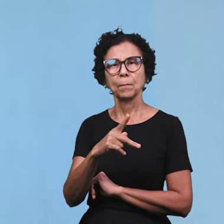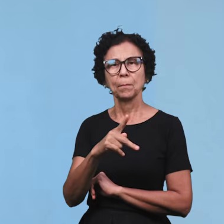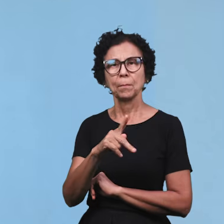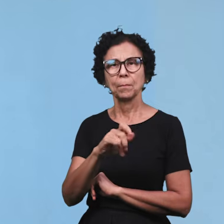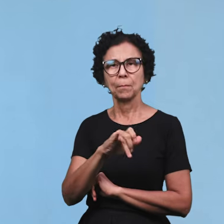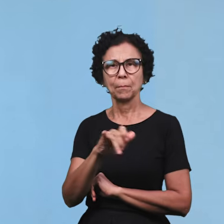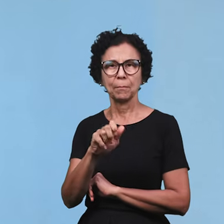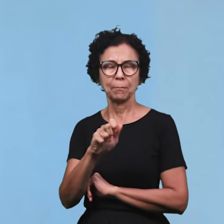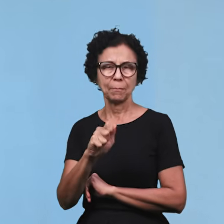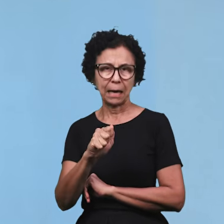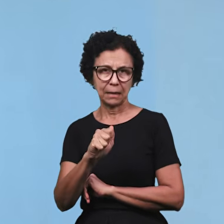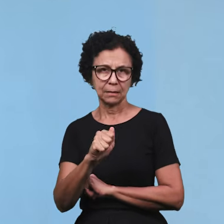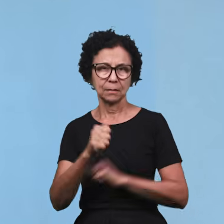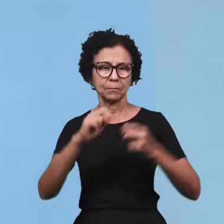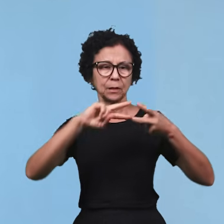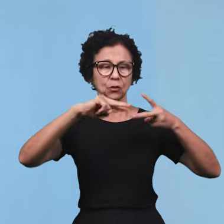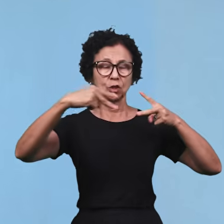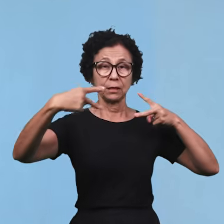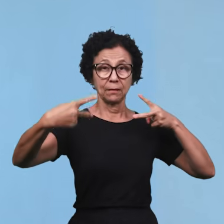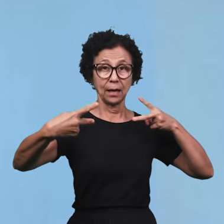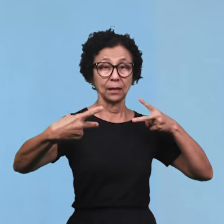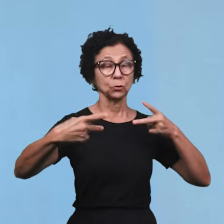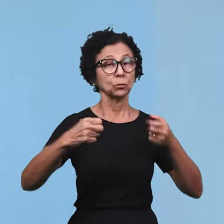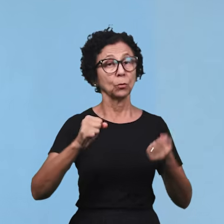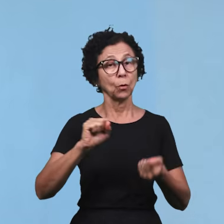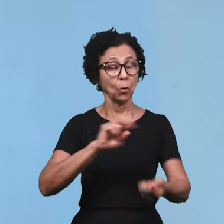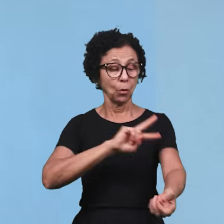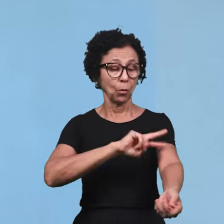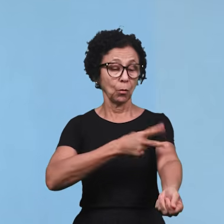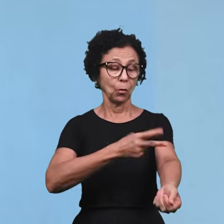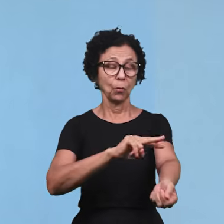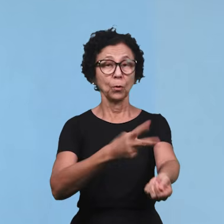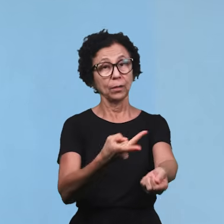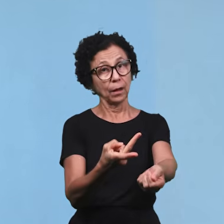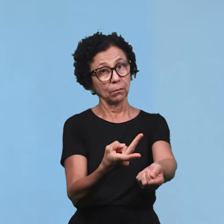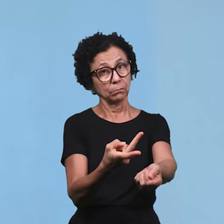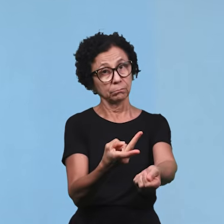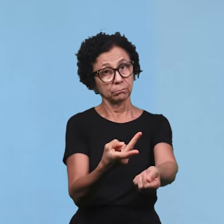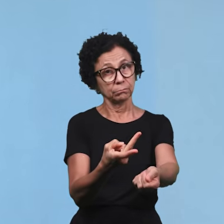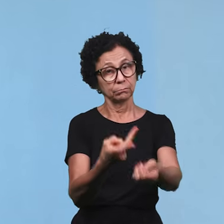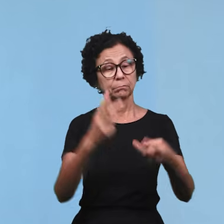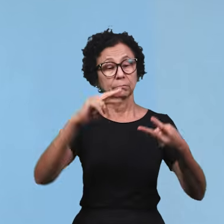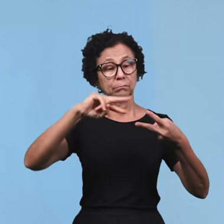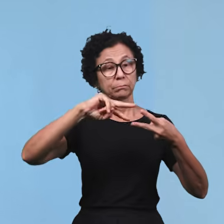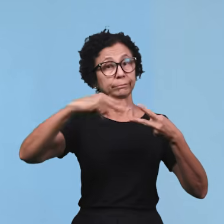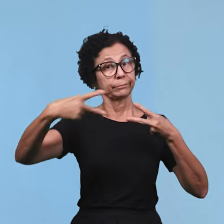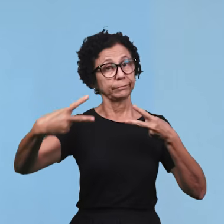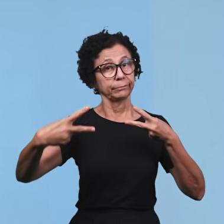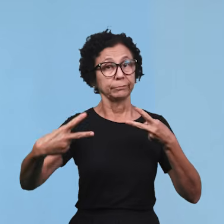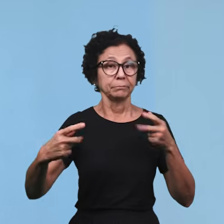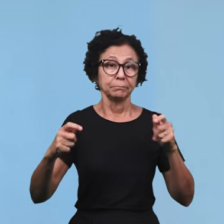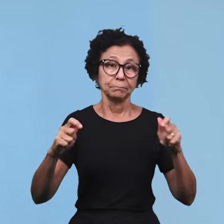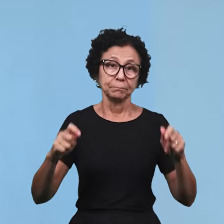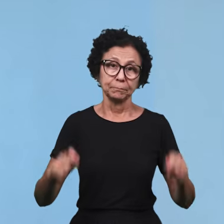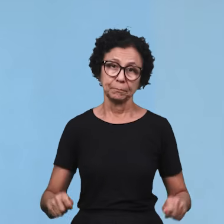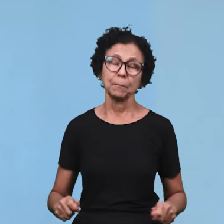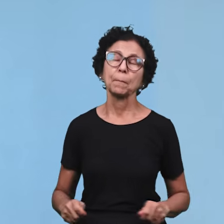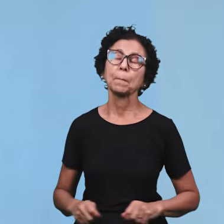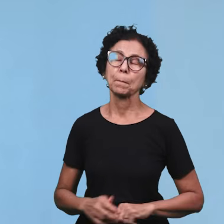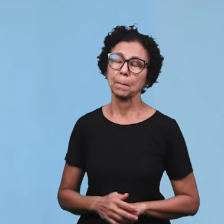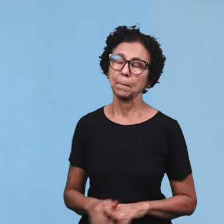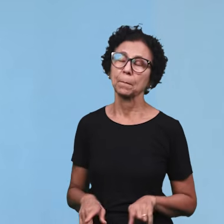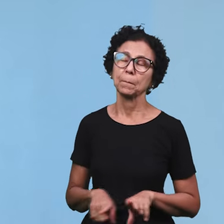né? Andro, dos fatores hormonais, e genética, a predisposição genética. Então,